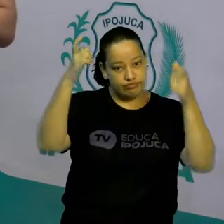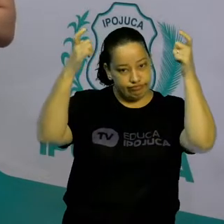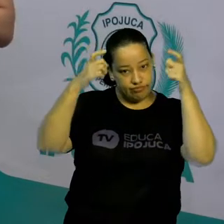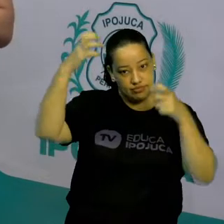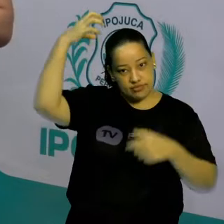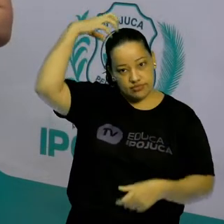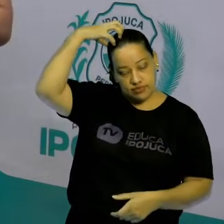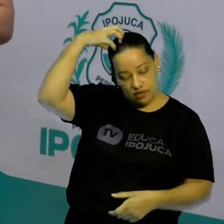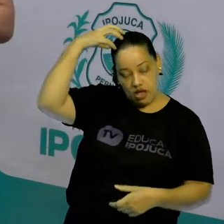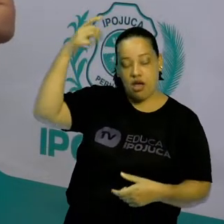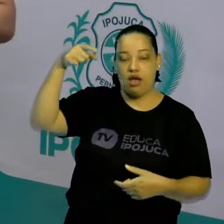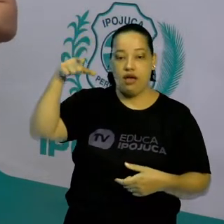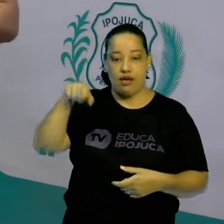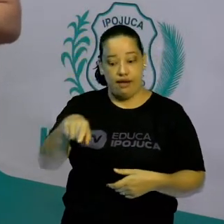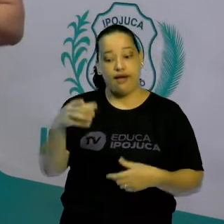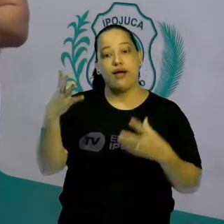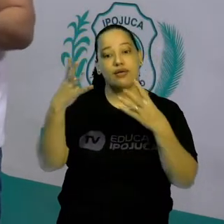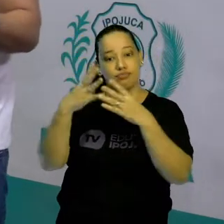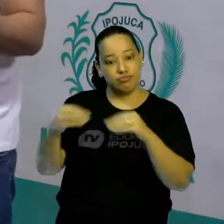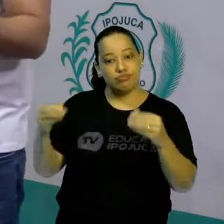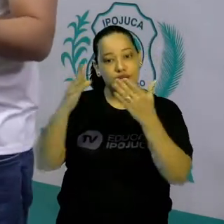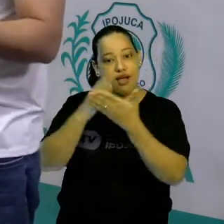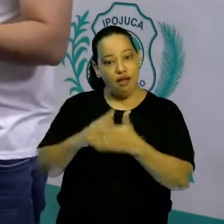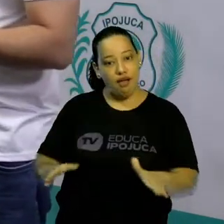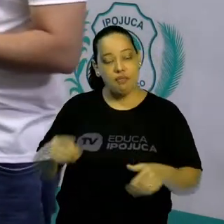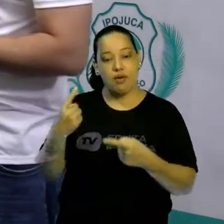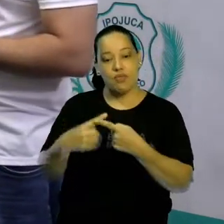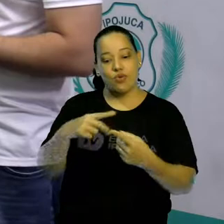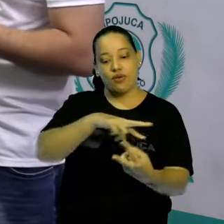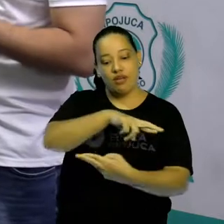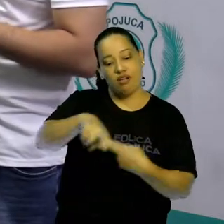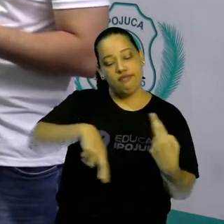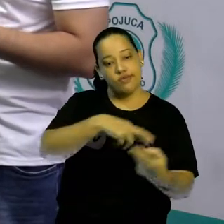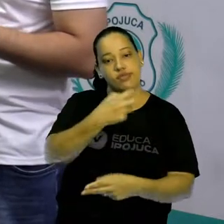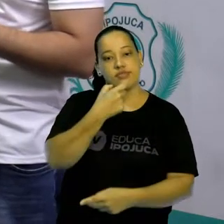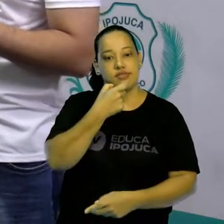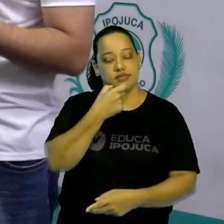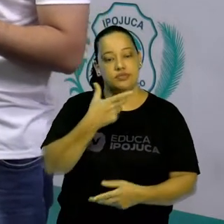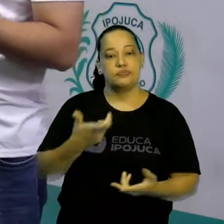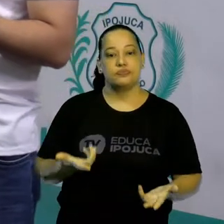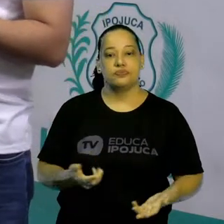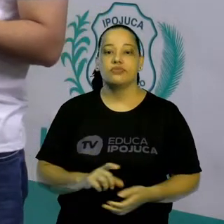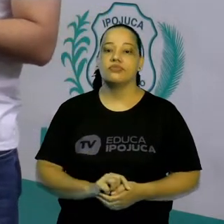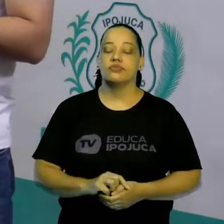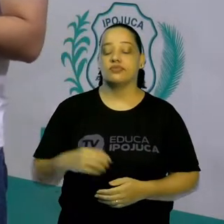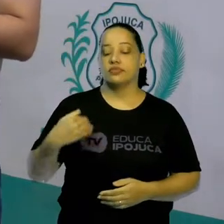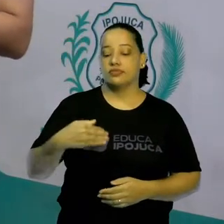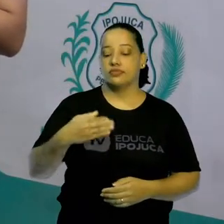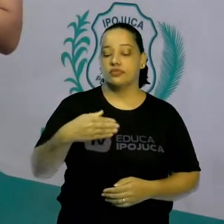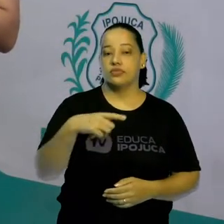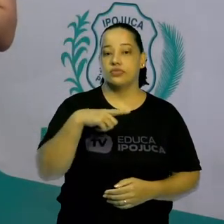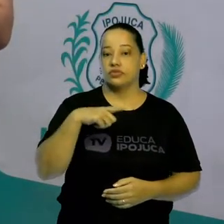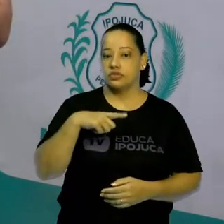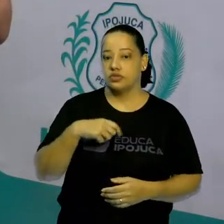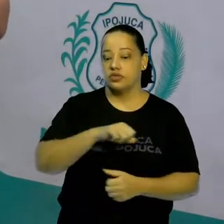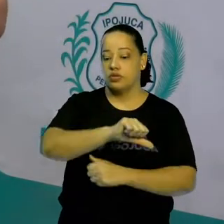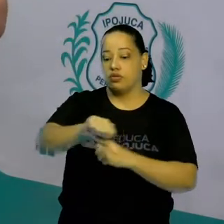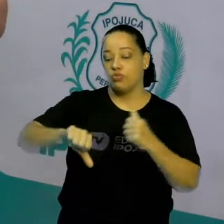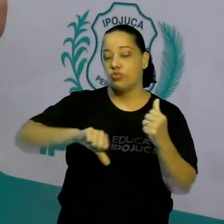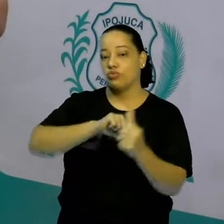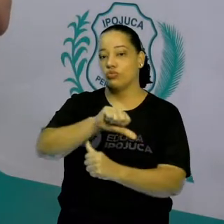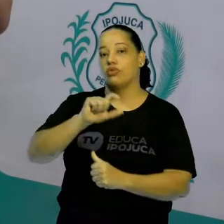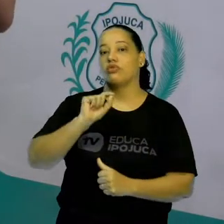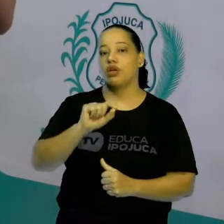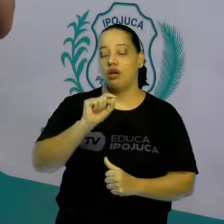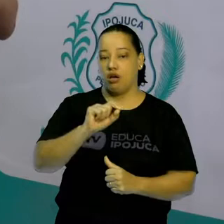das revoluções inglesas, certo? E vai levar à implementação da monarquia